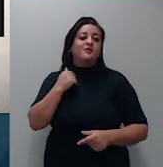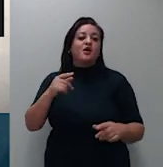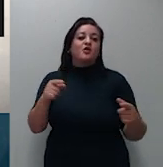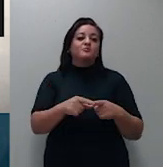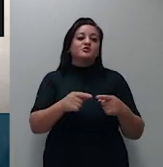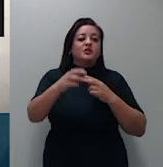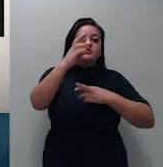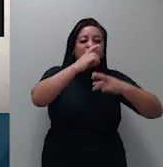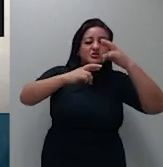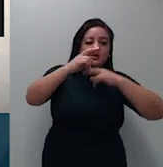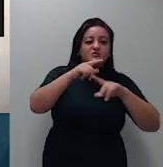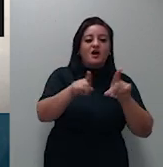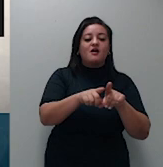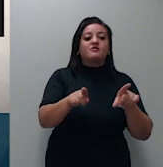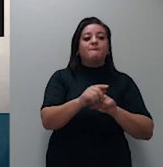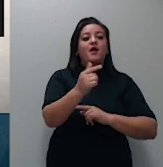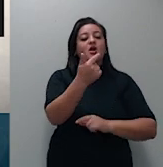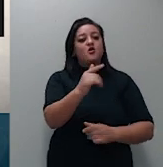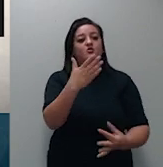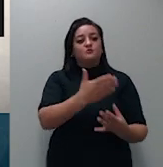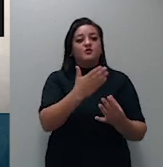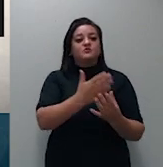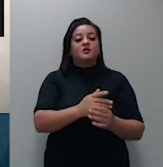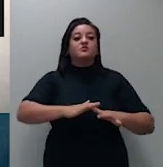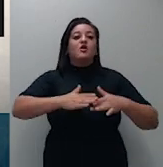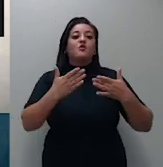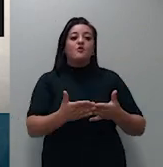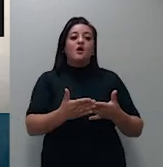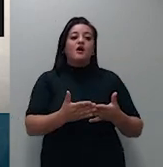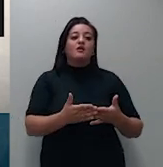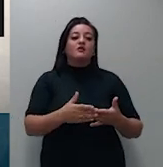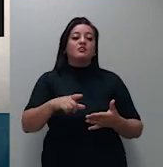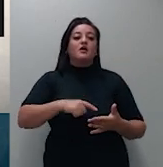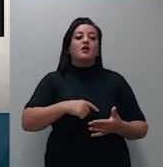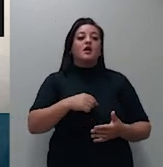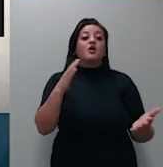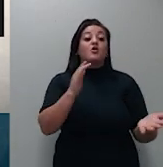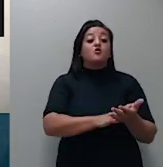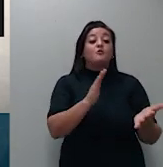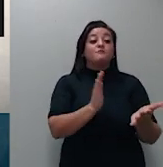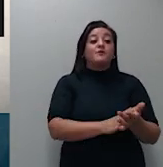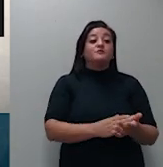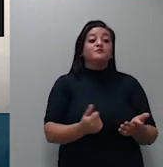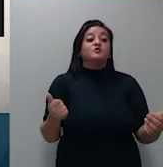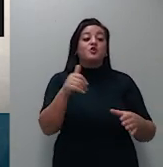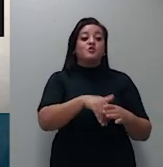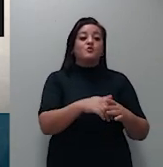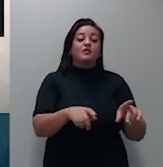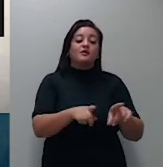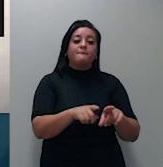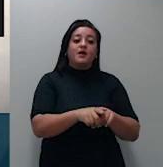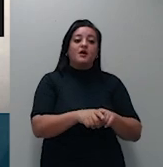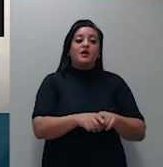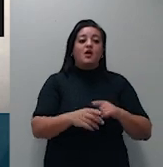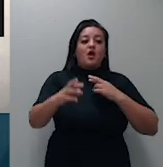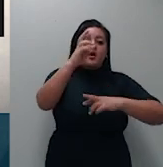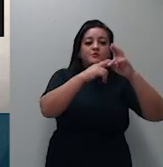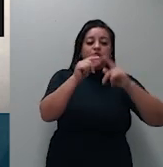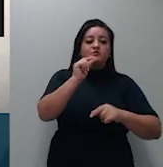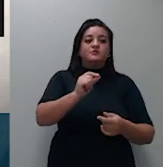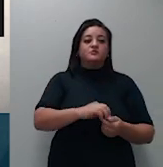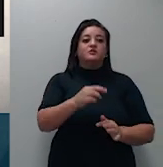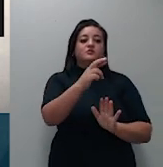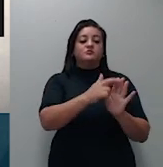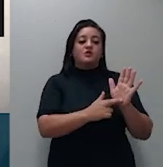em outra ação convocada com o polo passivo observância dos princípios do